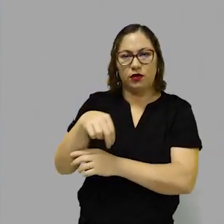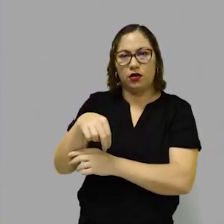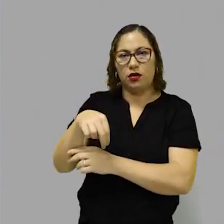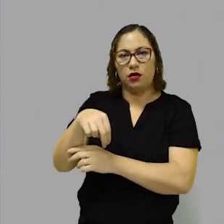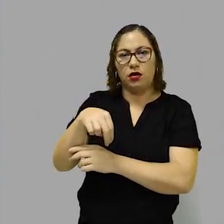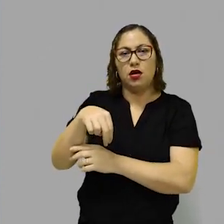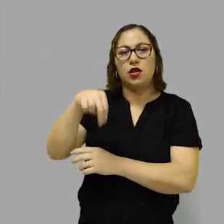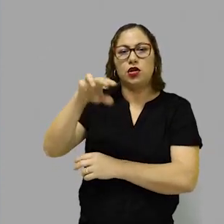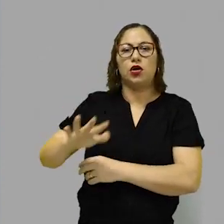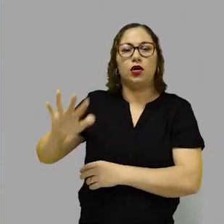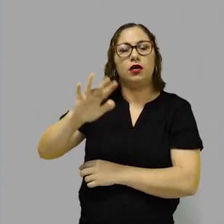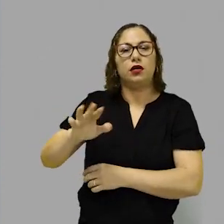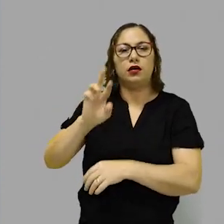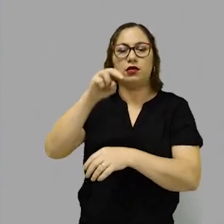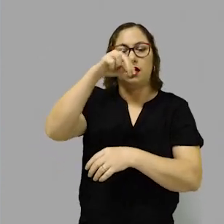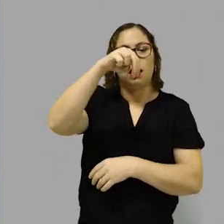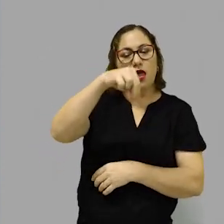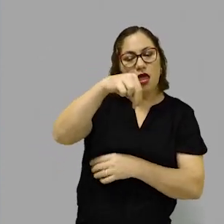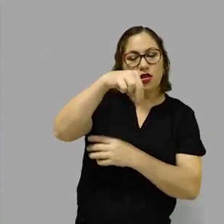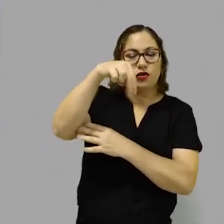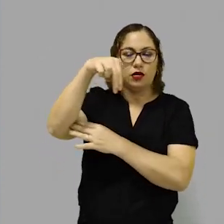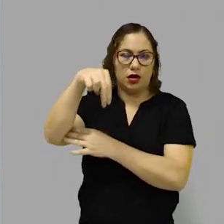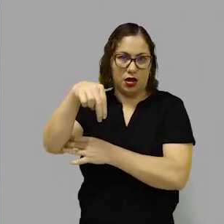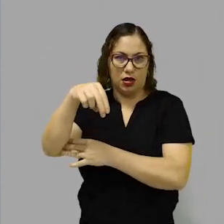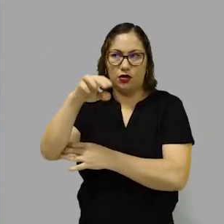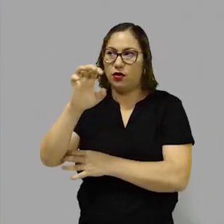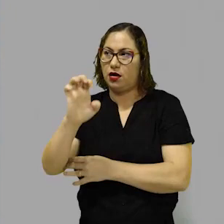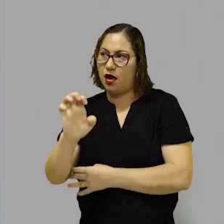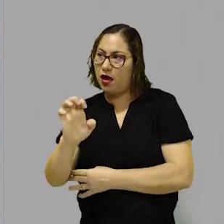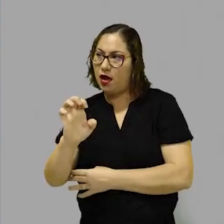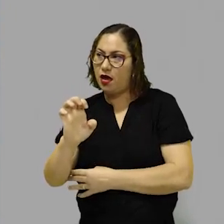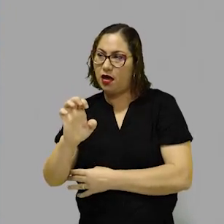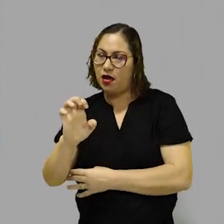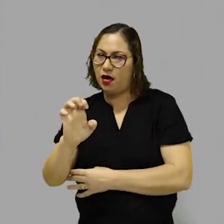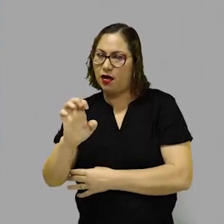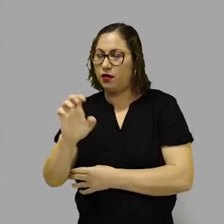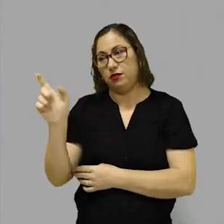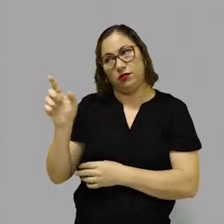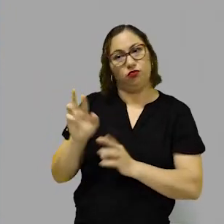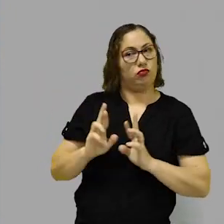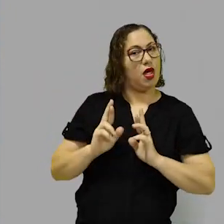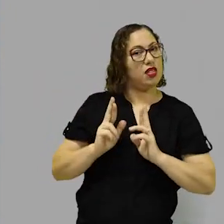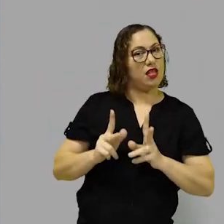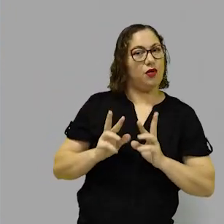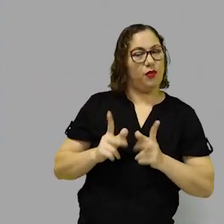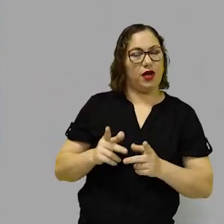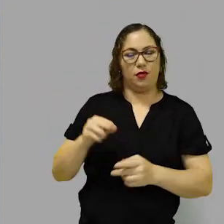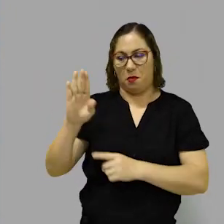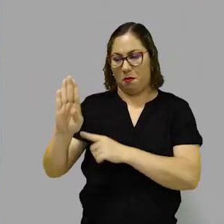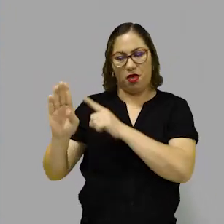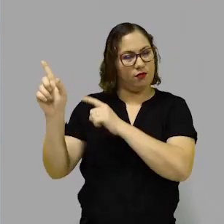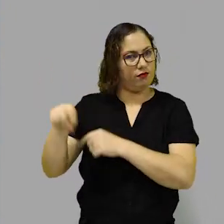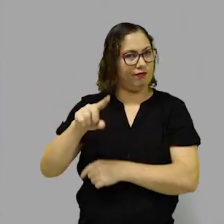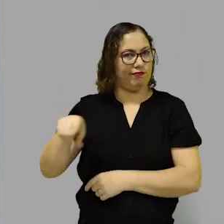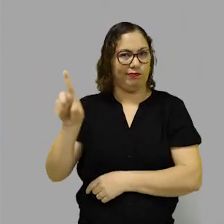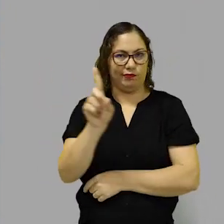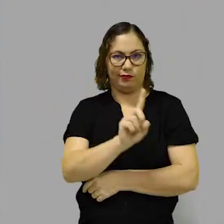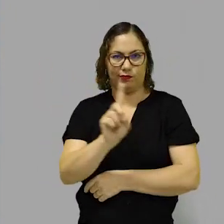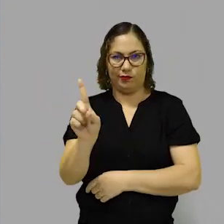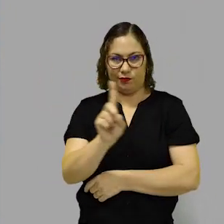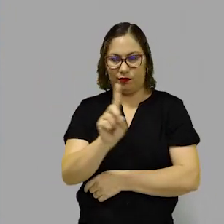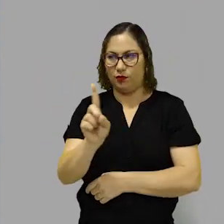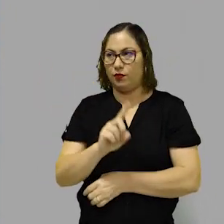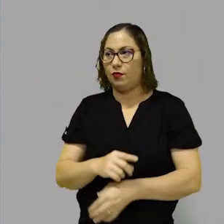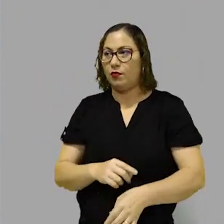E. N, N, E. Aqui é N, N, O. Então, não é a letra B. Vamos